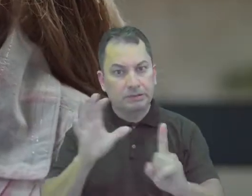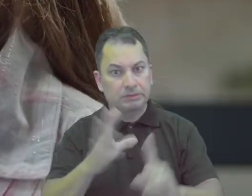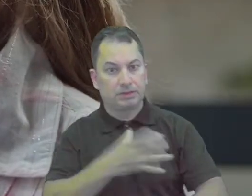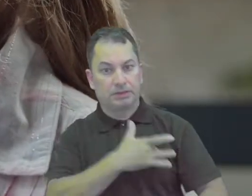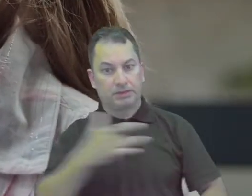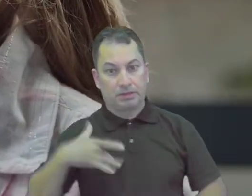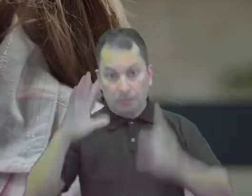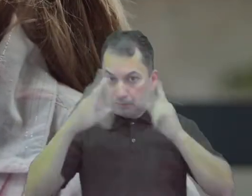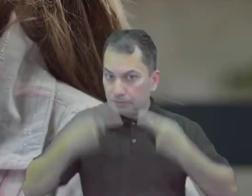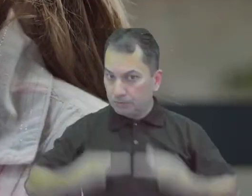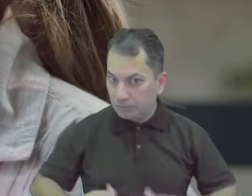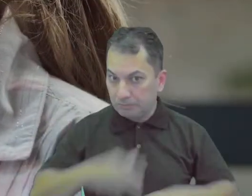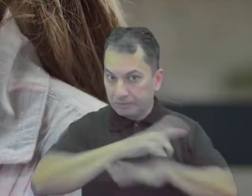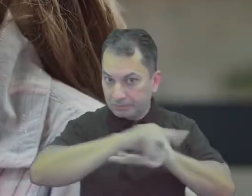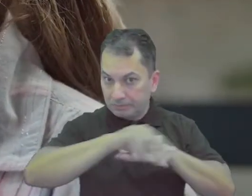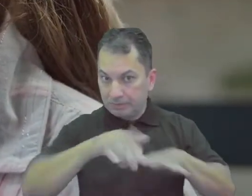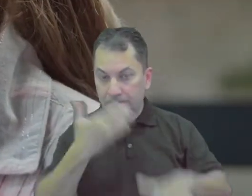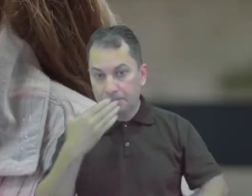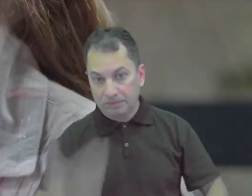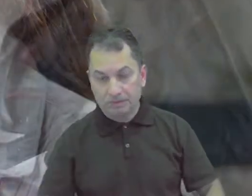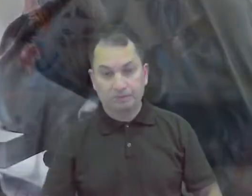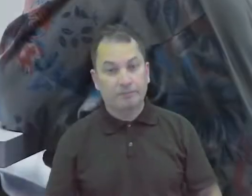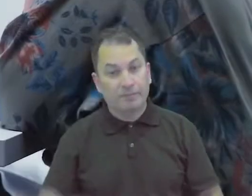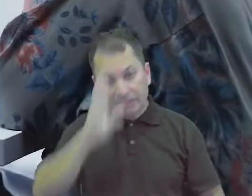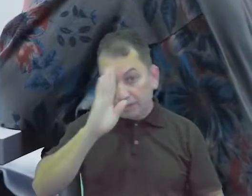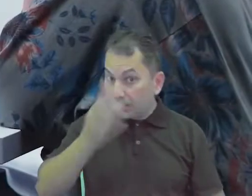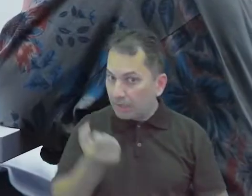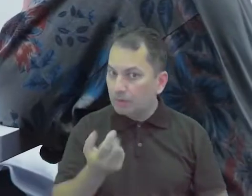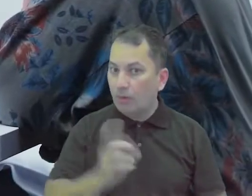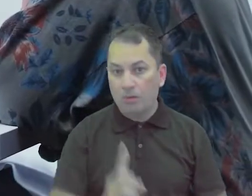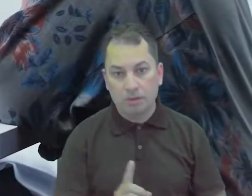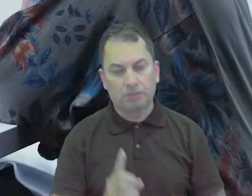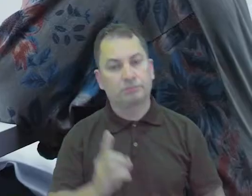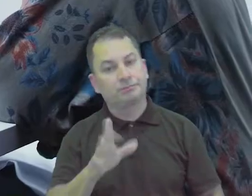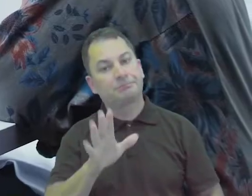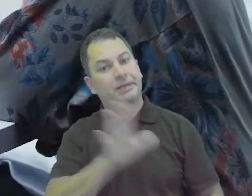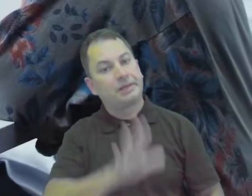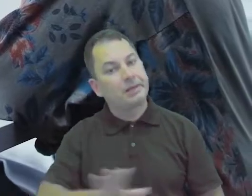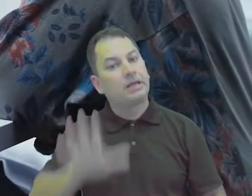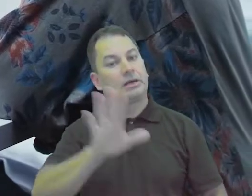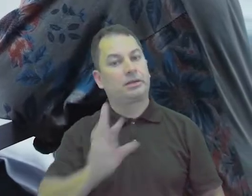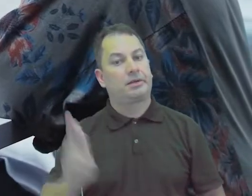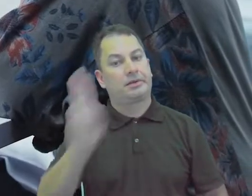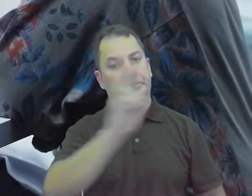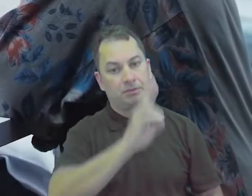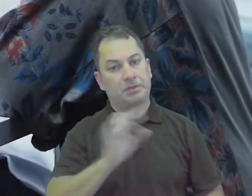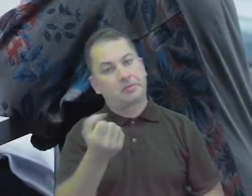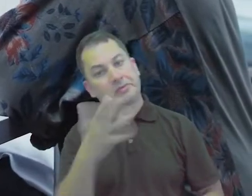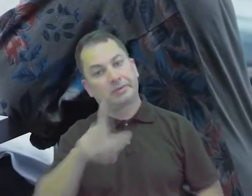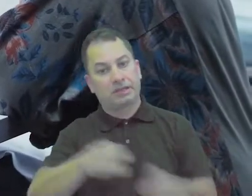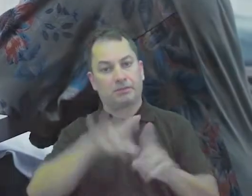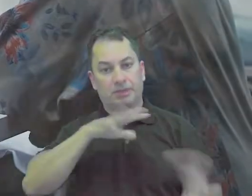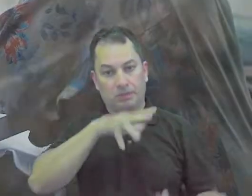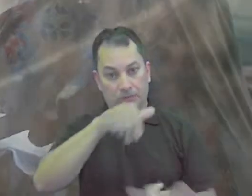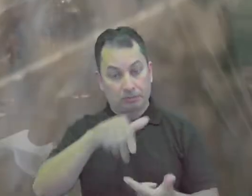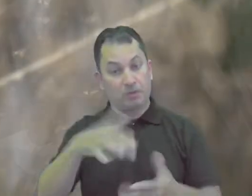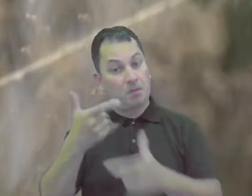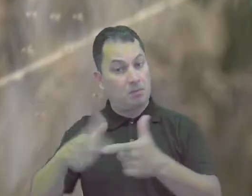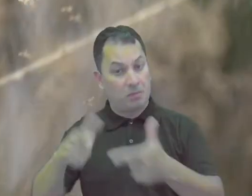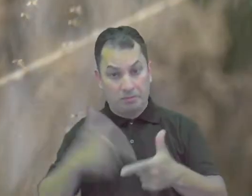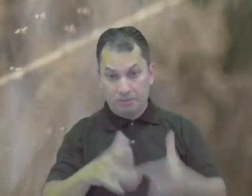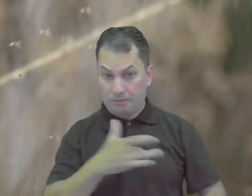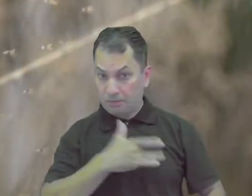e indiretamente, em escala local, regional e global. Problemas respiratórios e cardíacos, além do aumento de